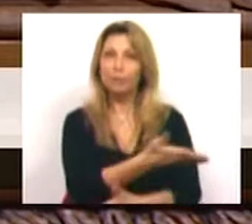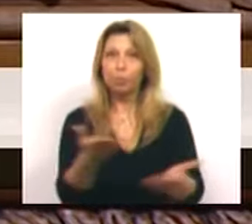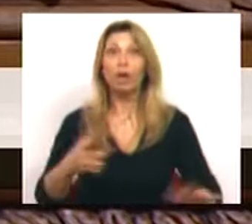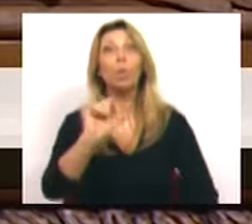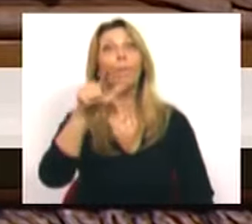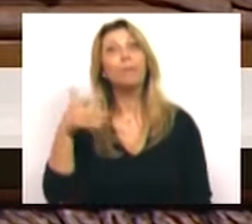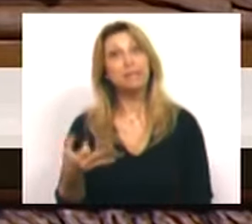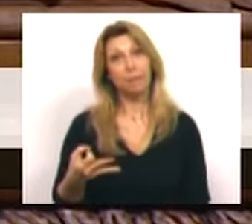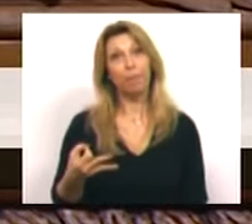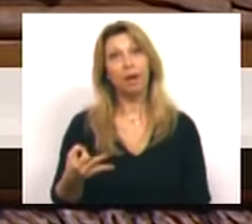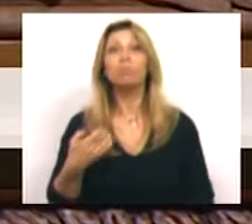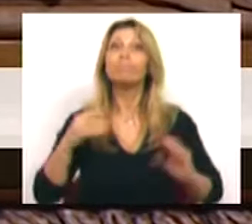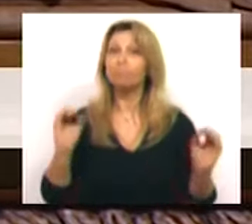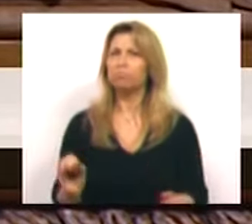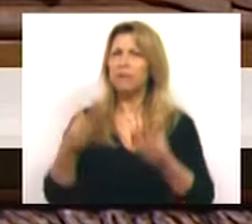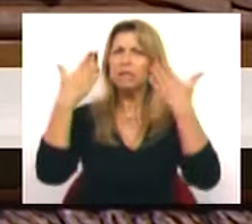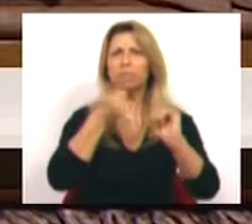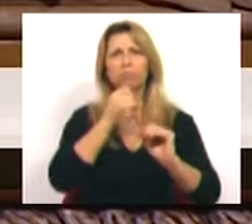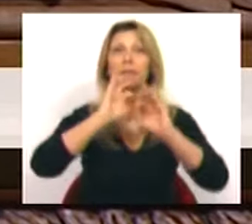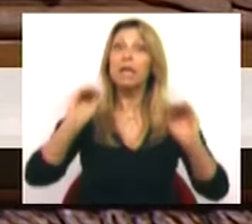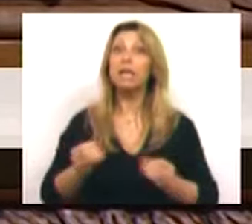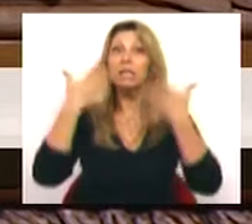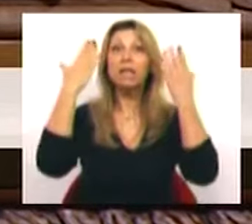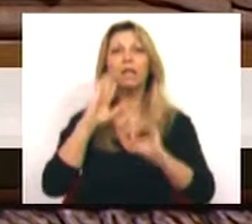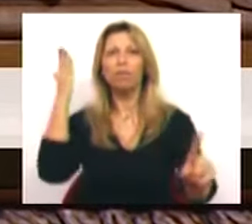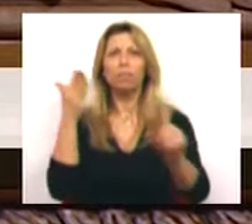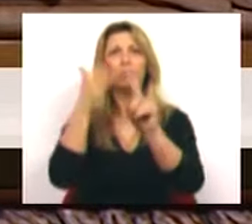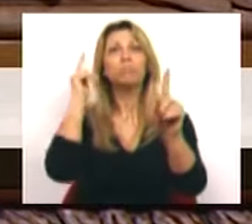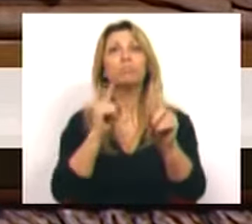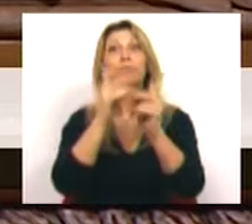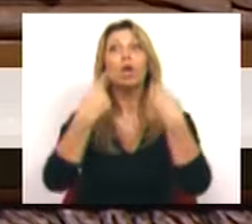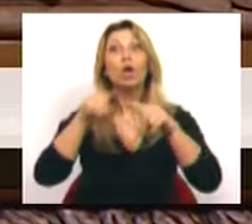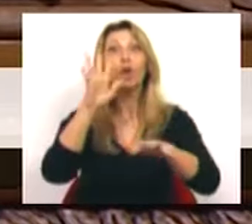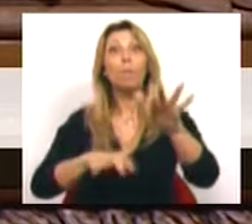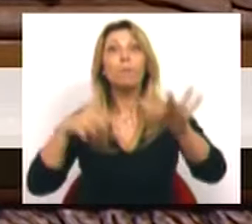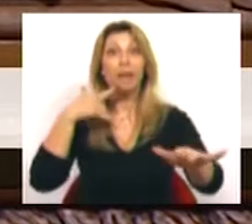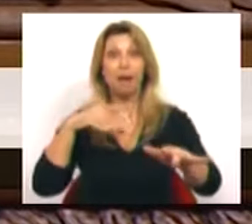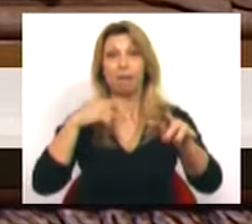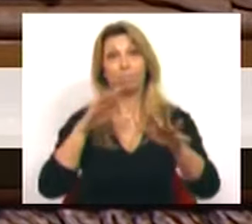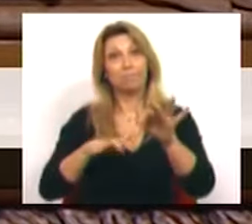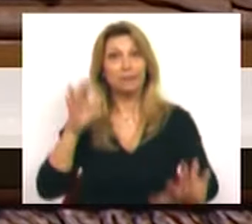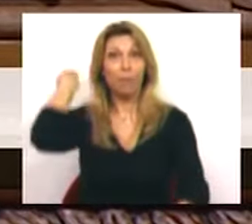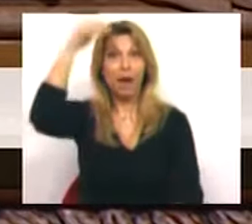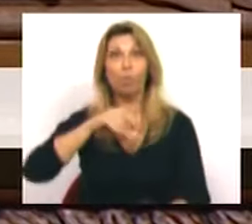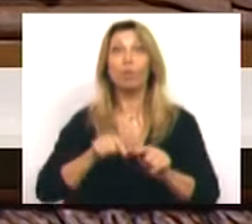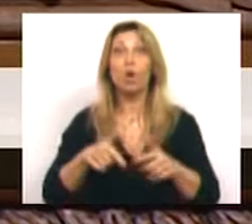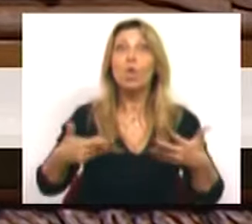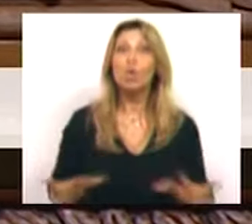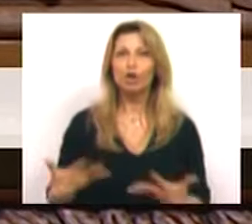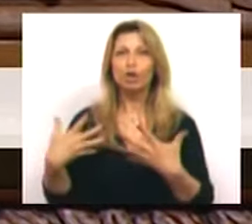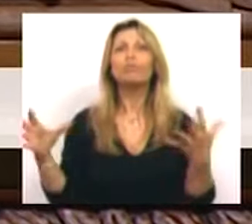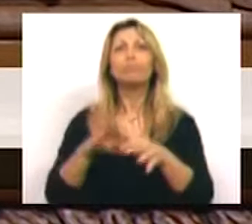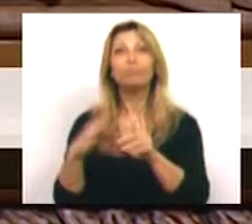O PCP tomou a iniciativa de dedicar a sessão plenária da Assembleia da República de hoje à discussão